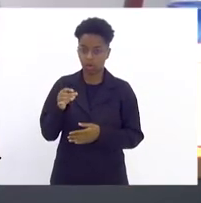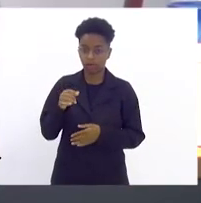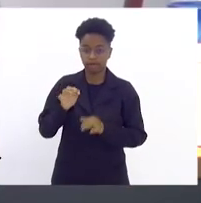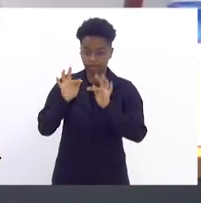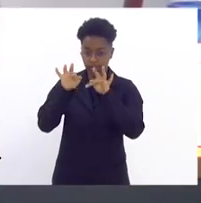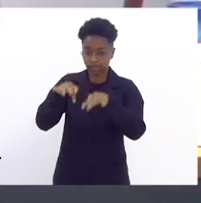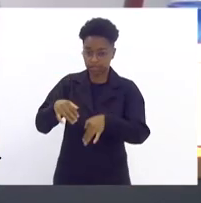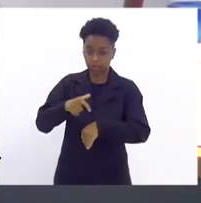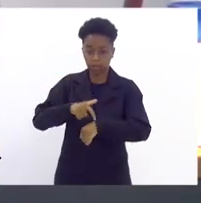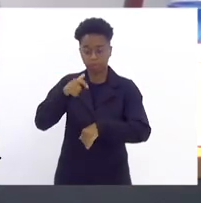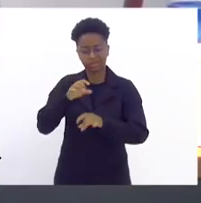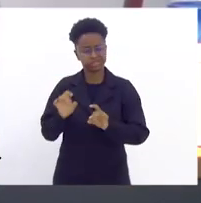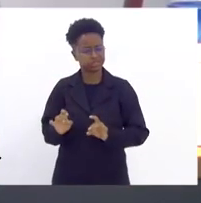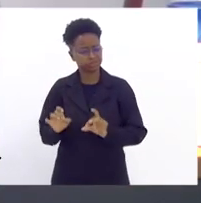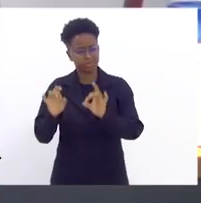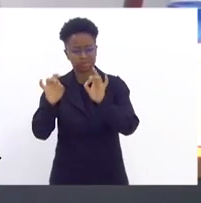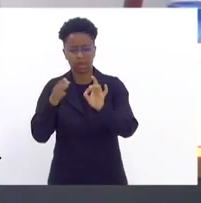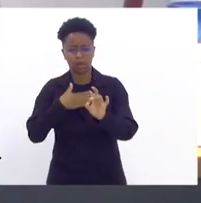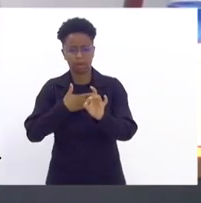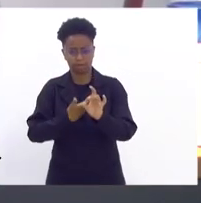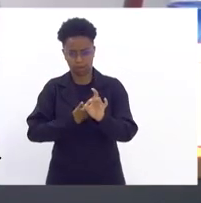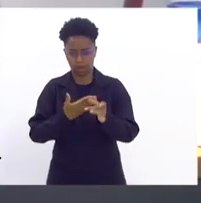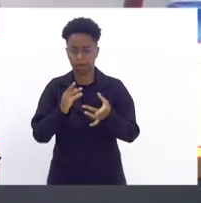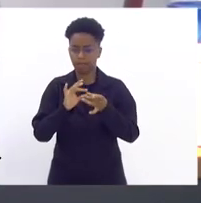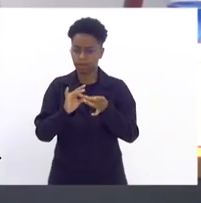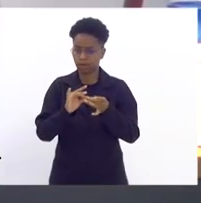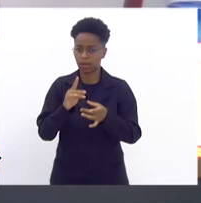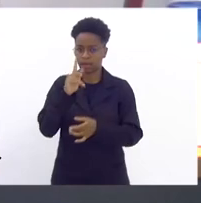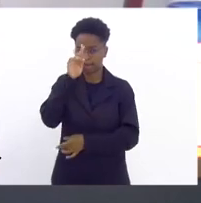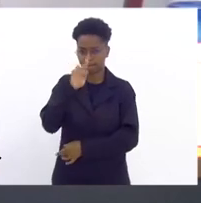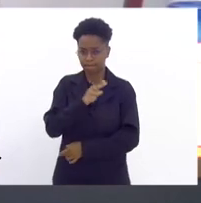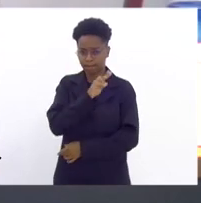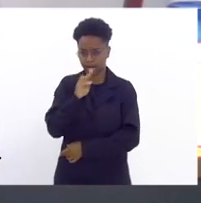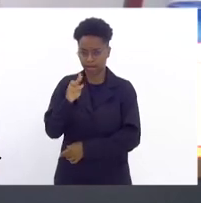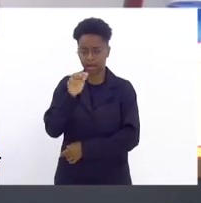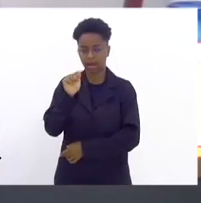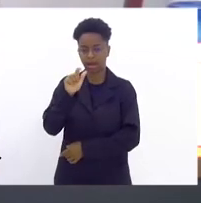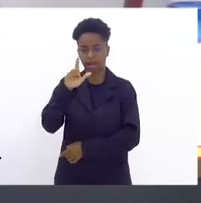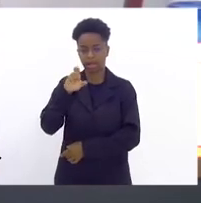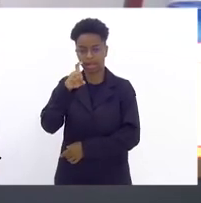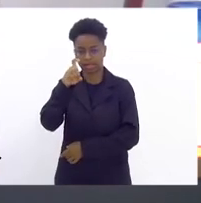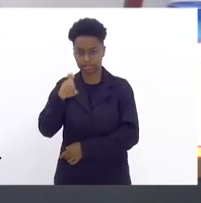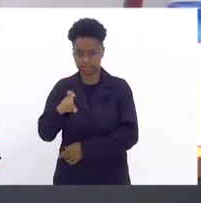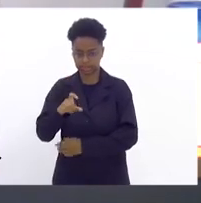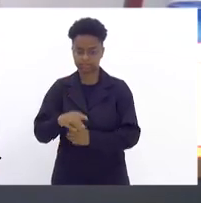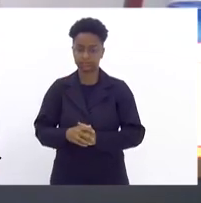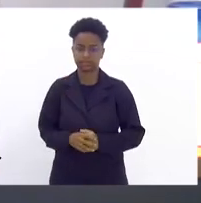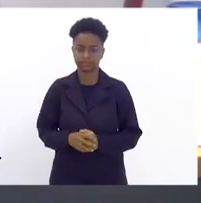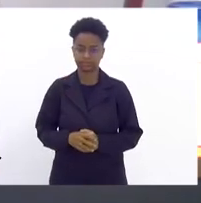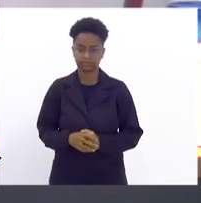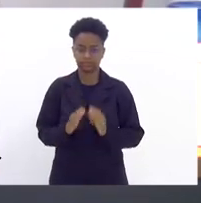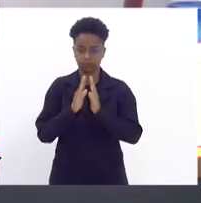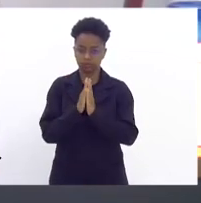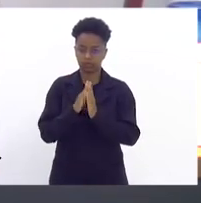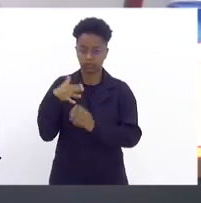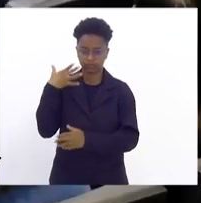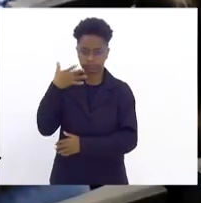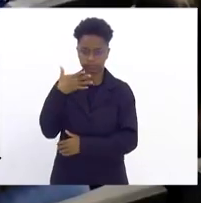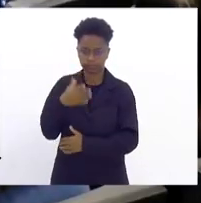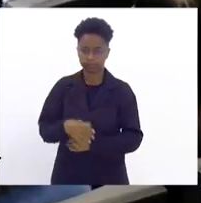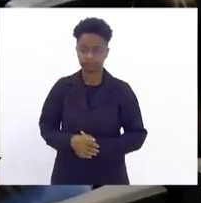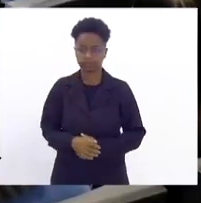e de maneira muito especial um grande amigo e querido Padre Alex por favor a palavra